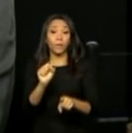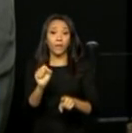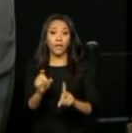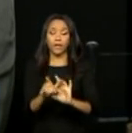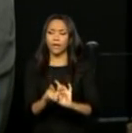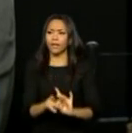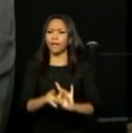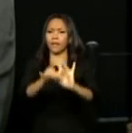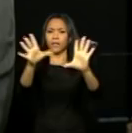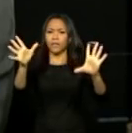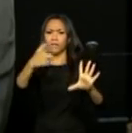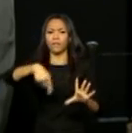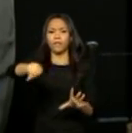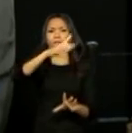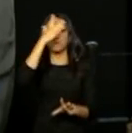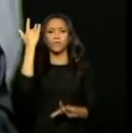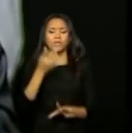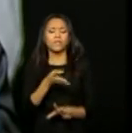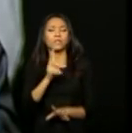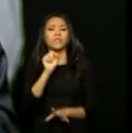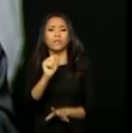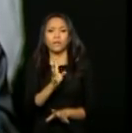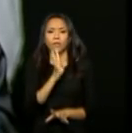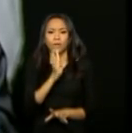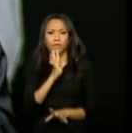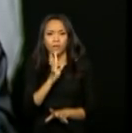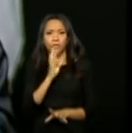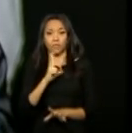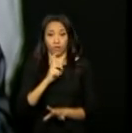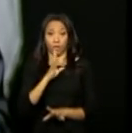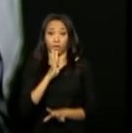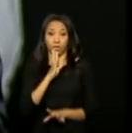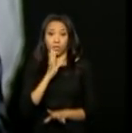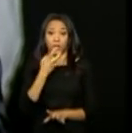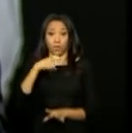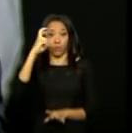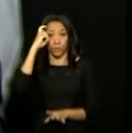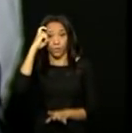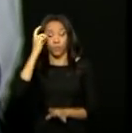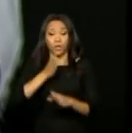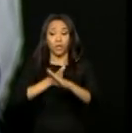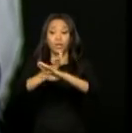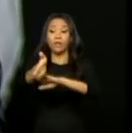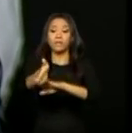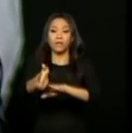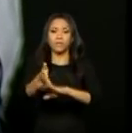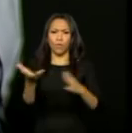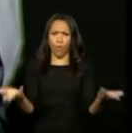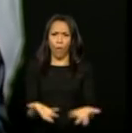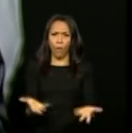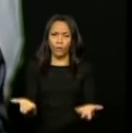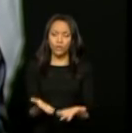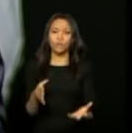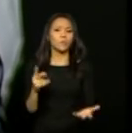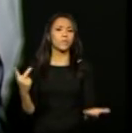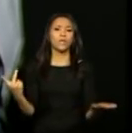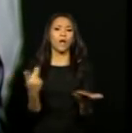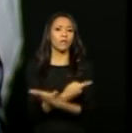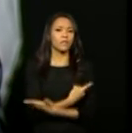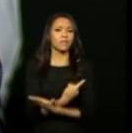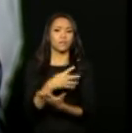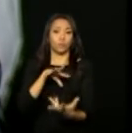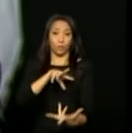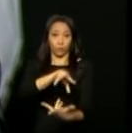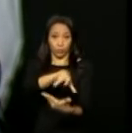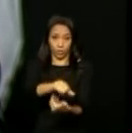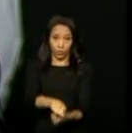do acesso ao conhecimento e à cultura. No momento em que o mundo assiste a uma situação dramática